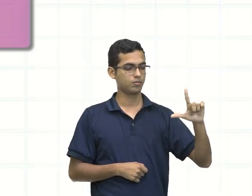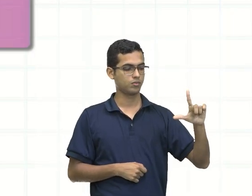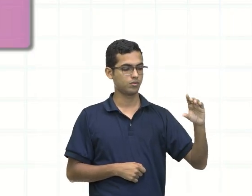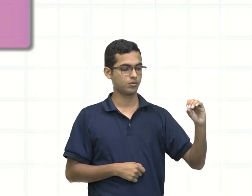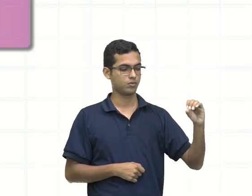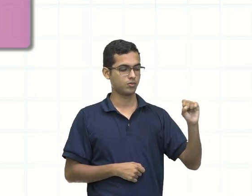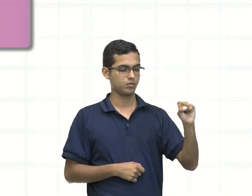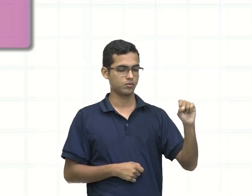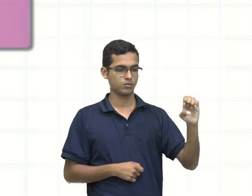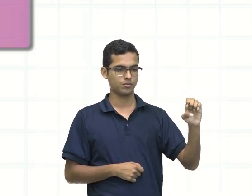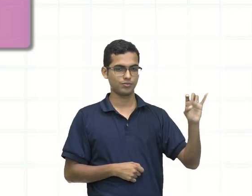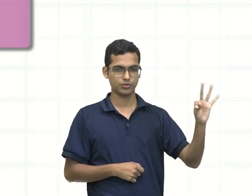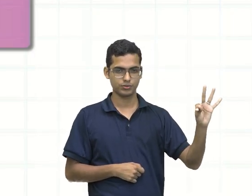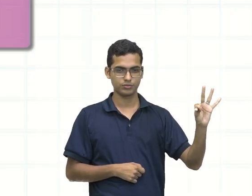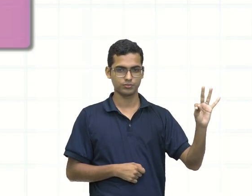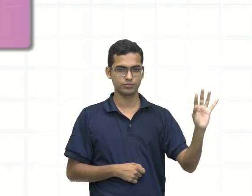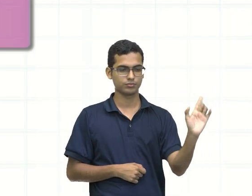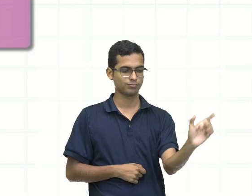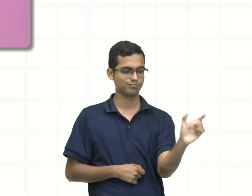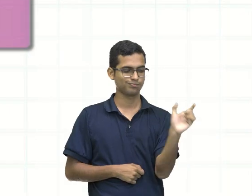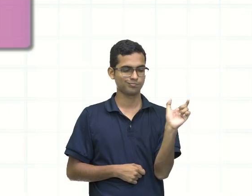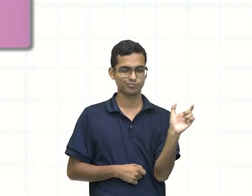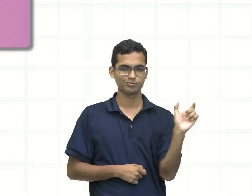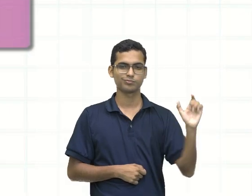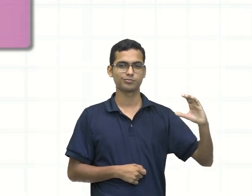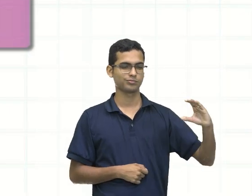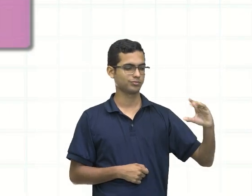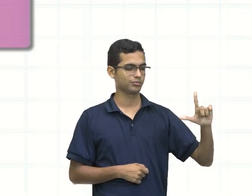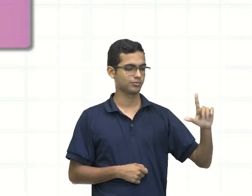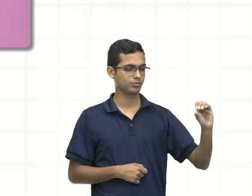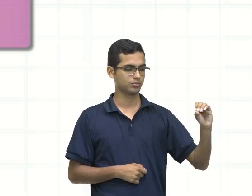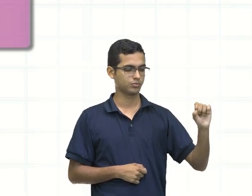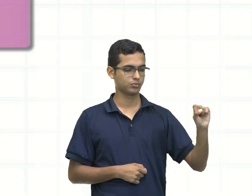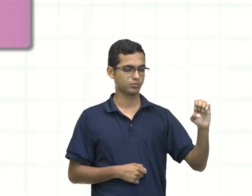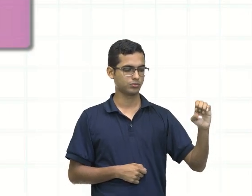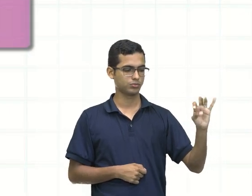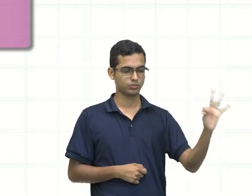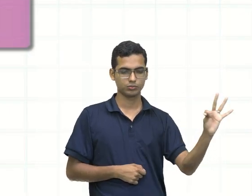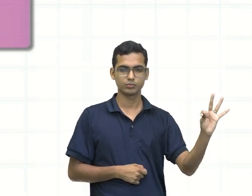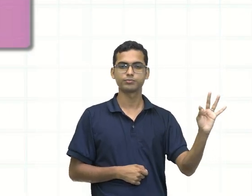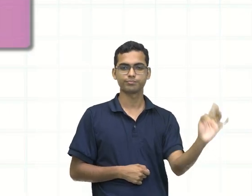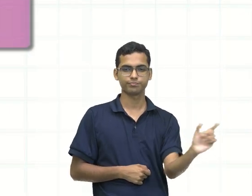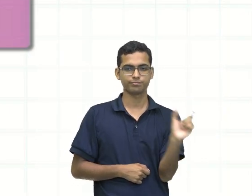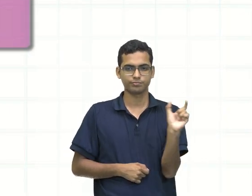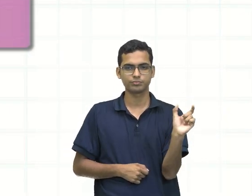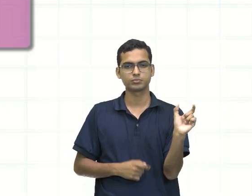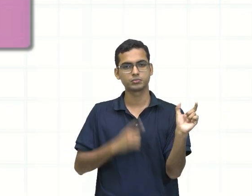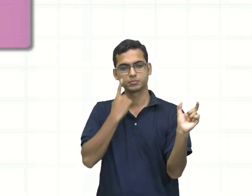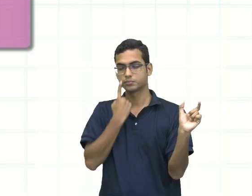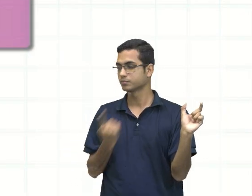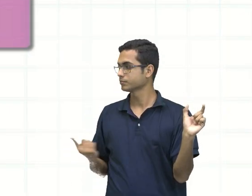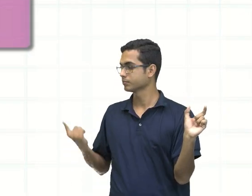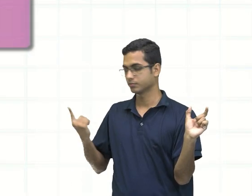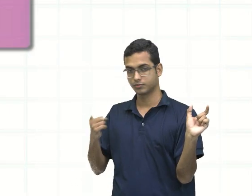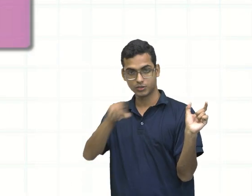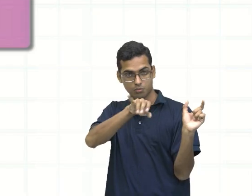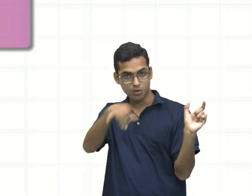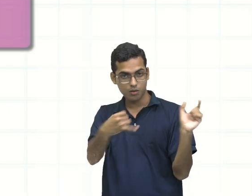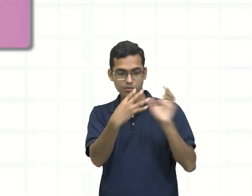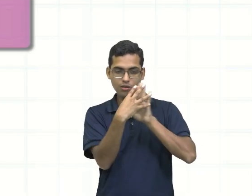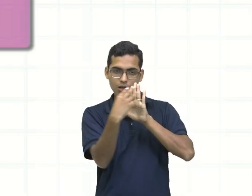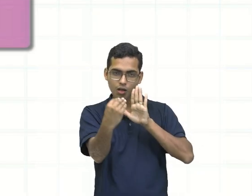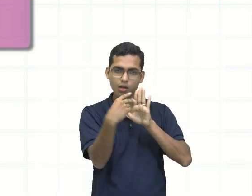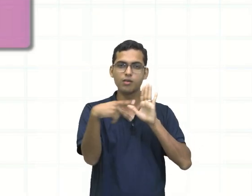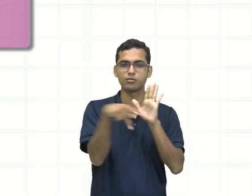Closet. Closet. Closet. Certo? Então, aproveita e vão repetindo aí comigo, tá?